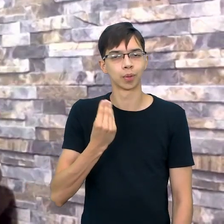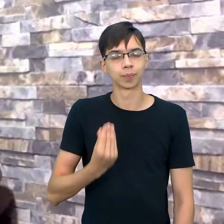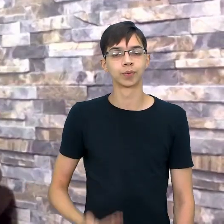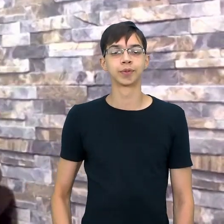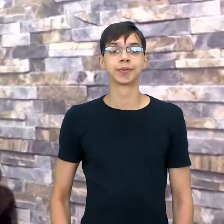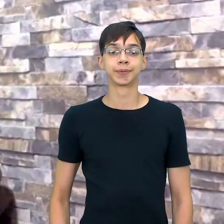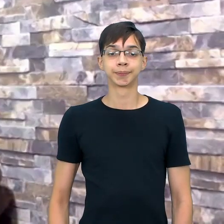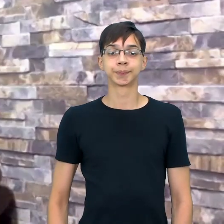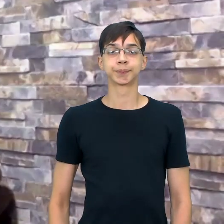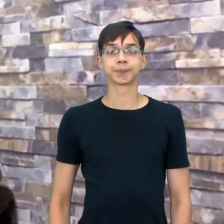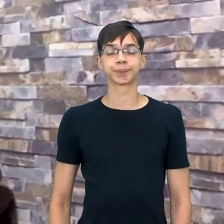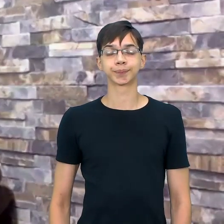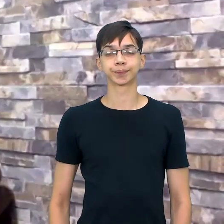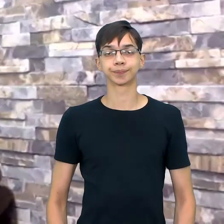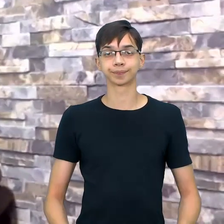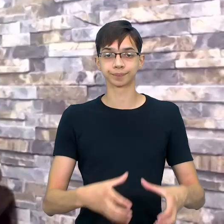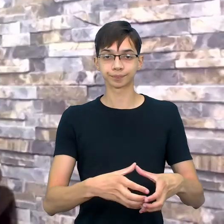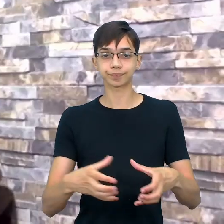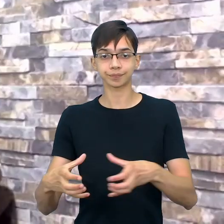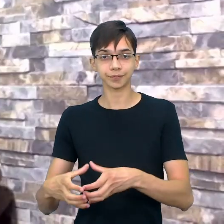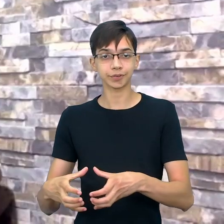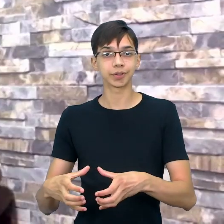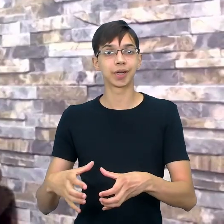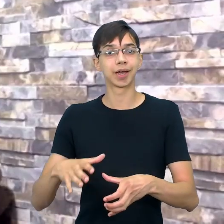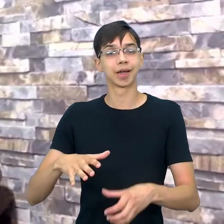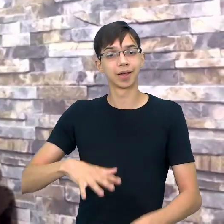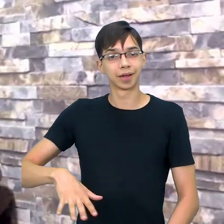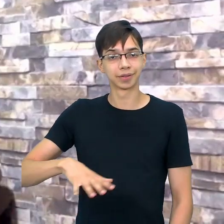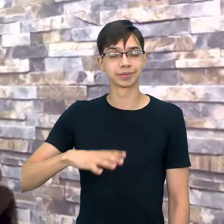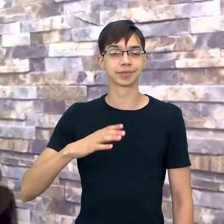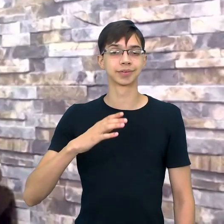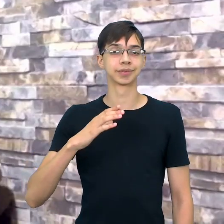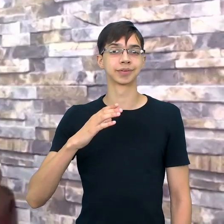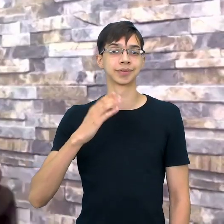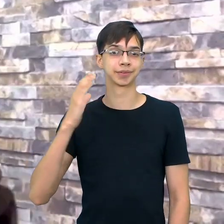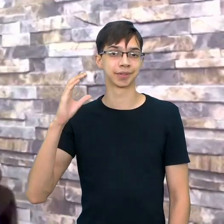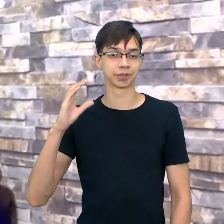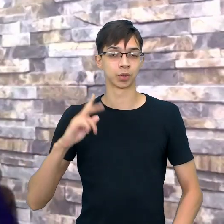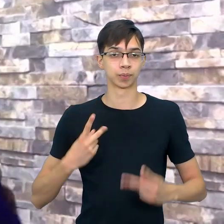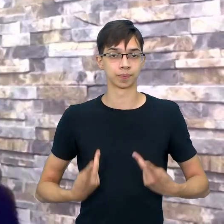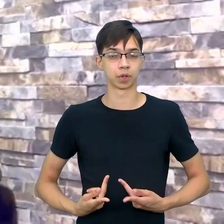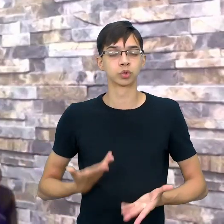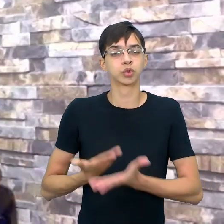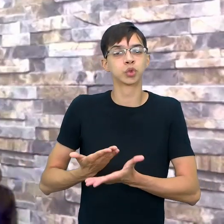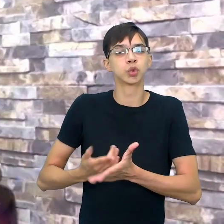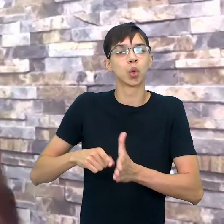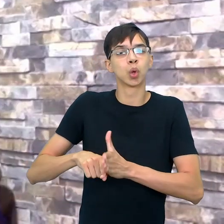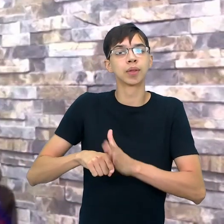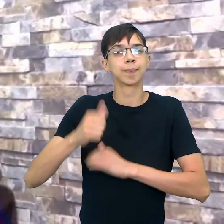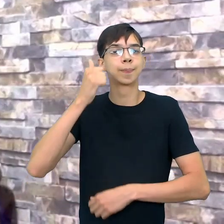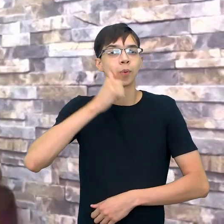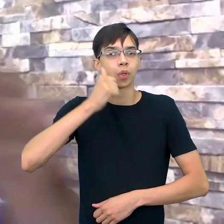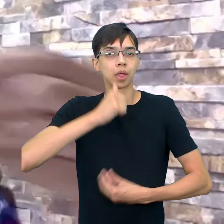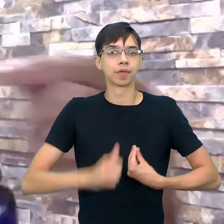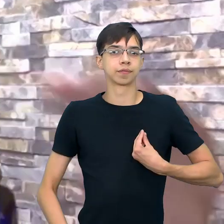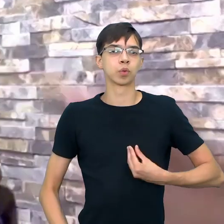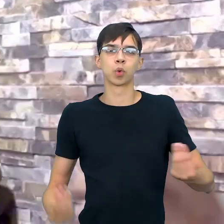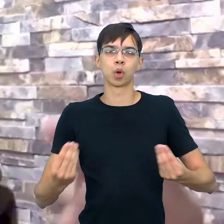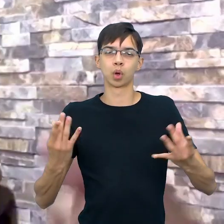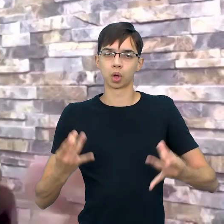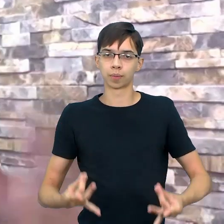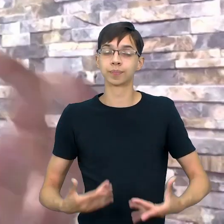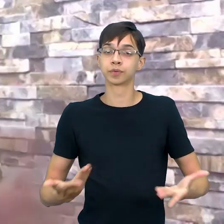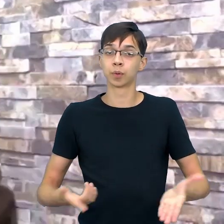subgrupo da parte das ciências humanas foram estudar o contexto da mulher, né? Então, foi feita essa